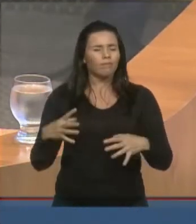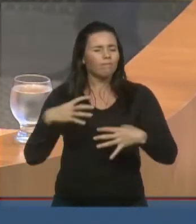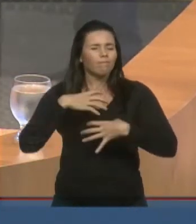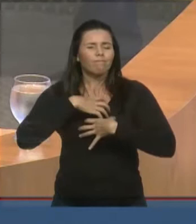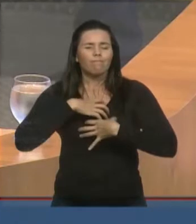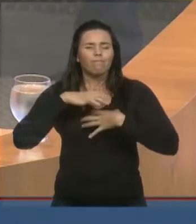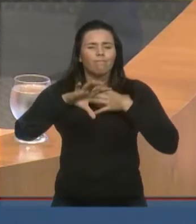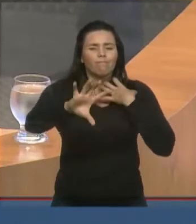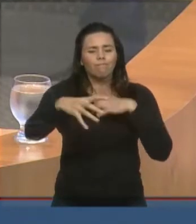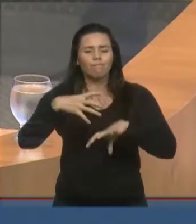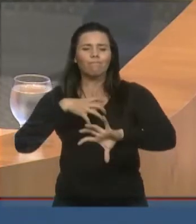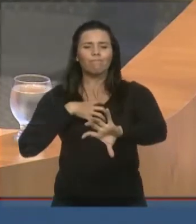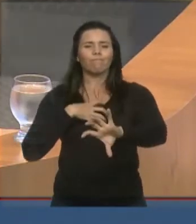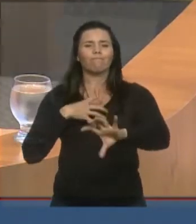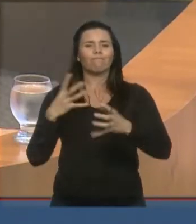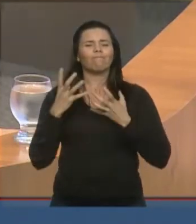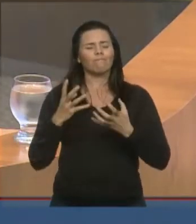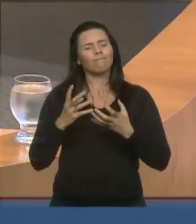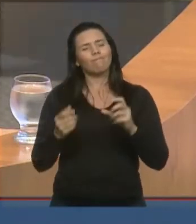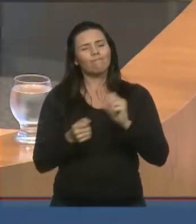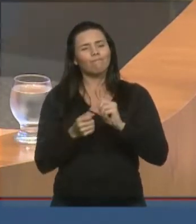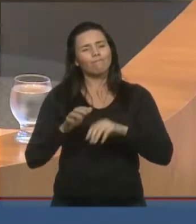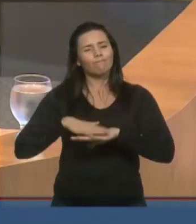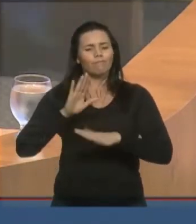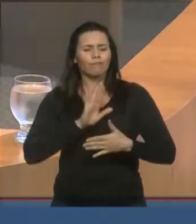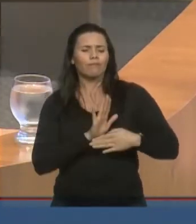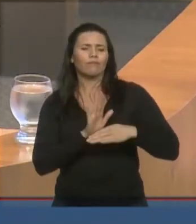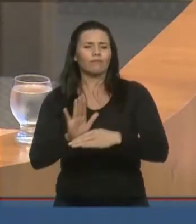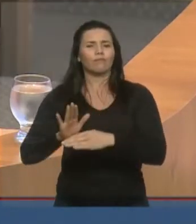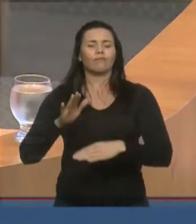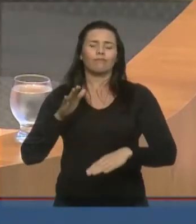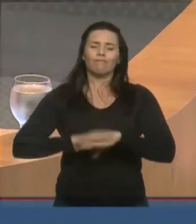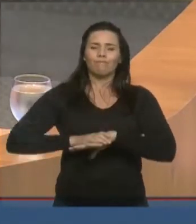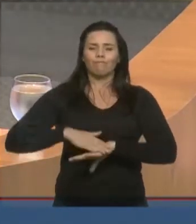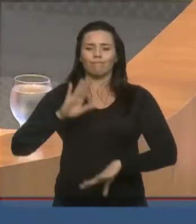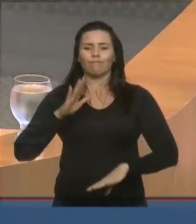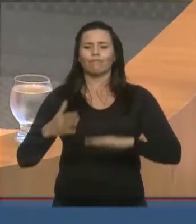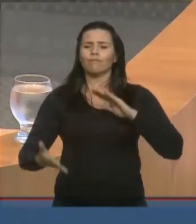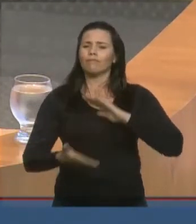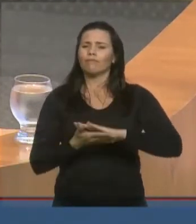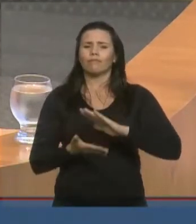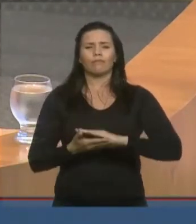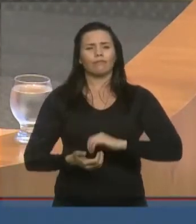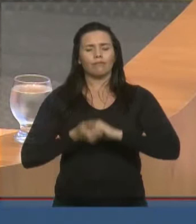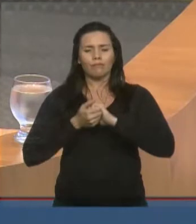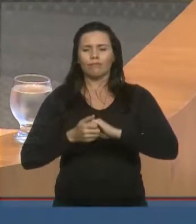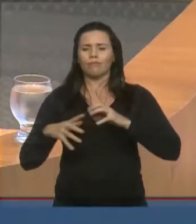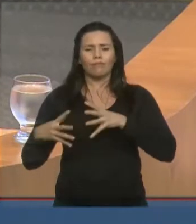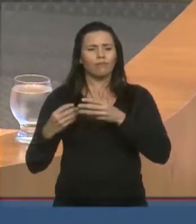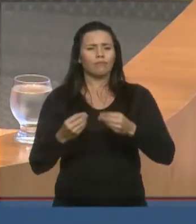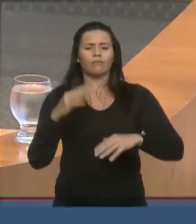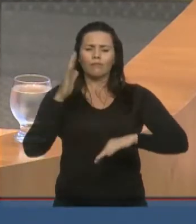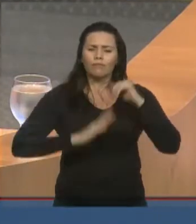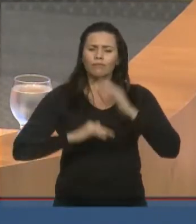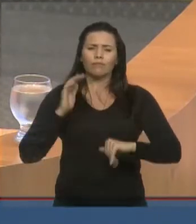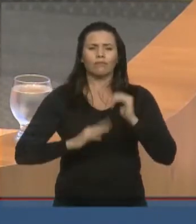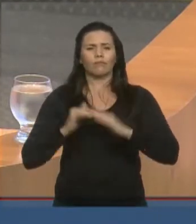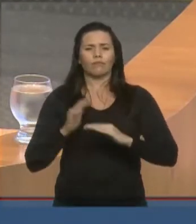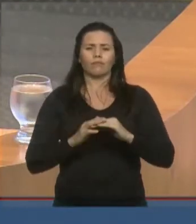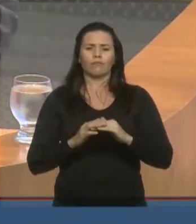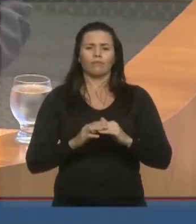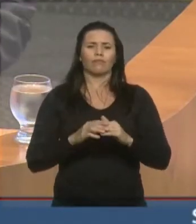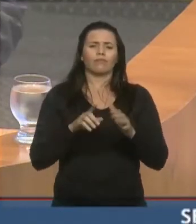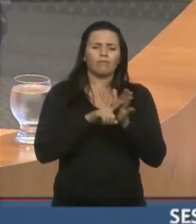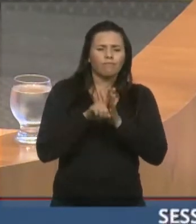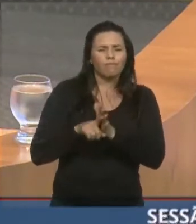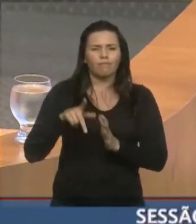que hoje se realizam. Parabéns a toda a perícia oficial de natureza criminal do Maranhão. Obrigado a todos. Muito obrigado.